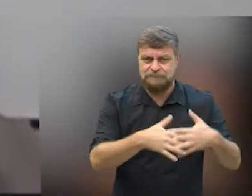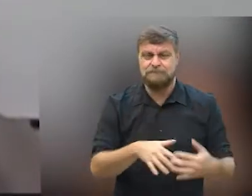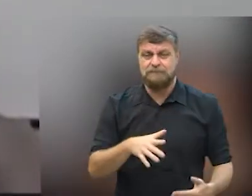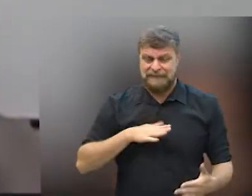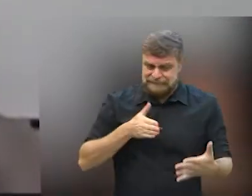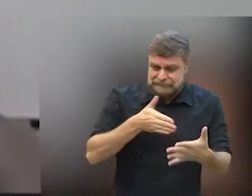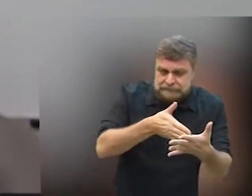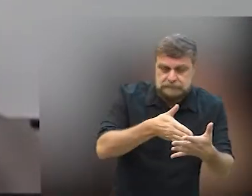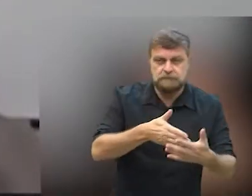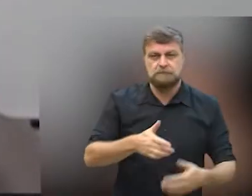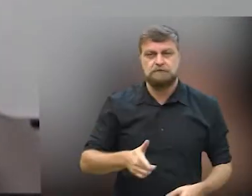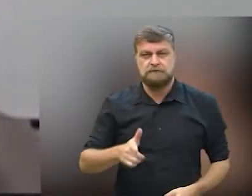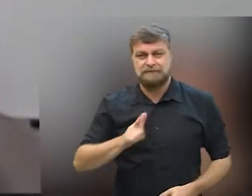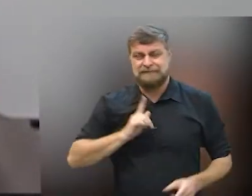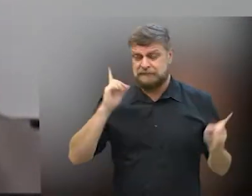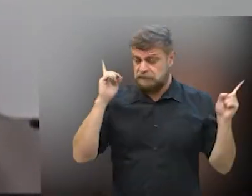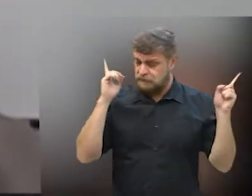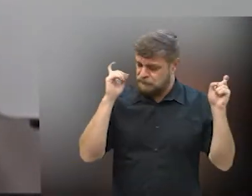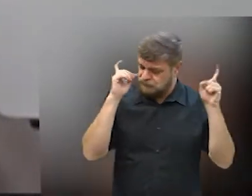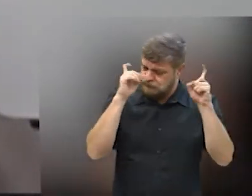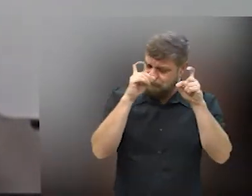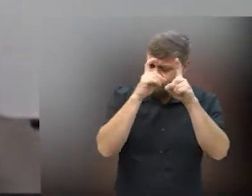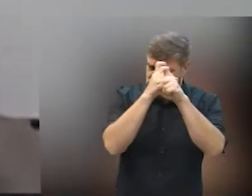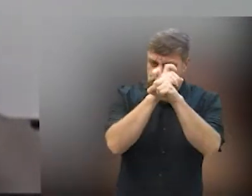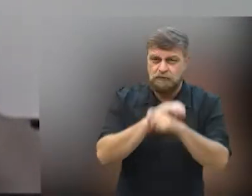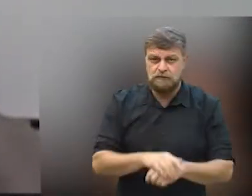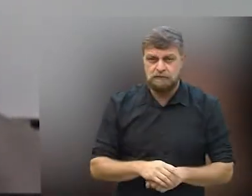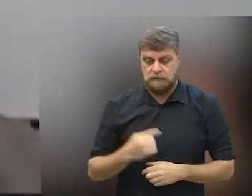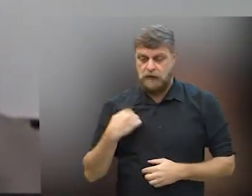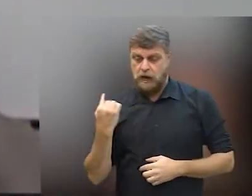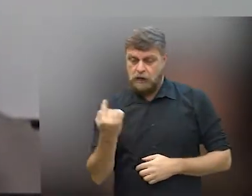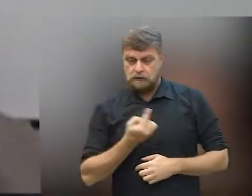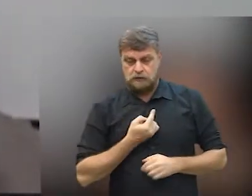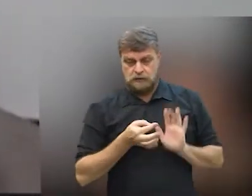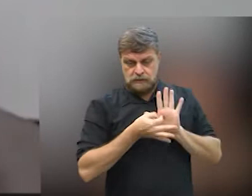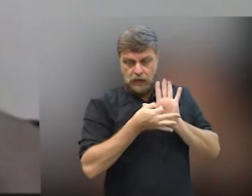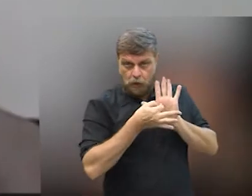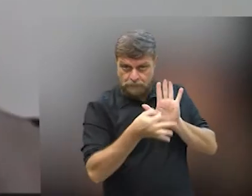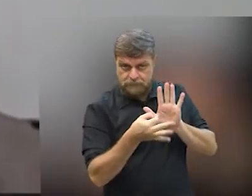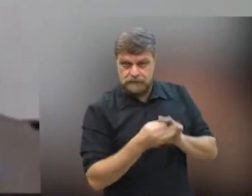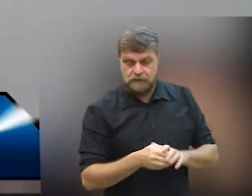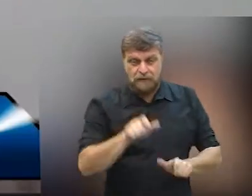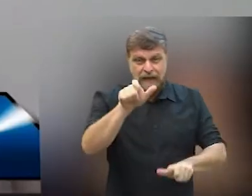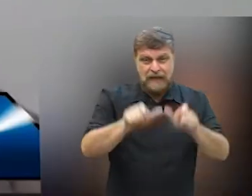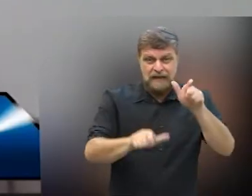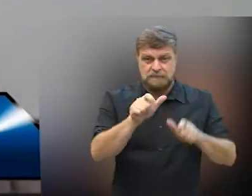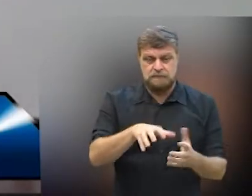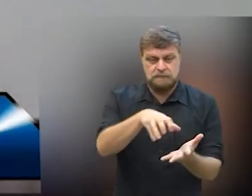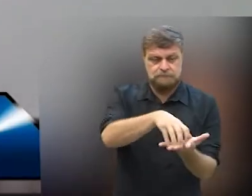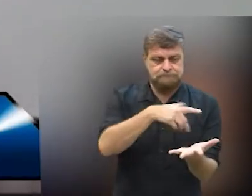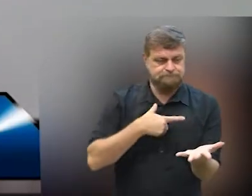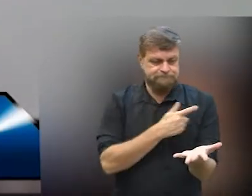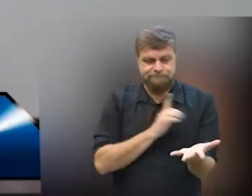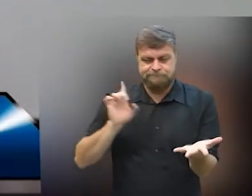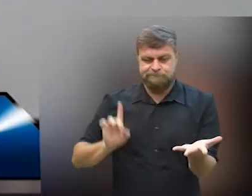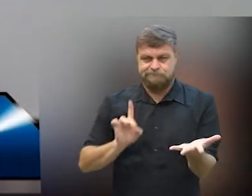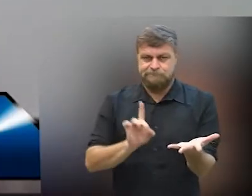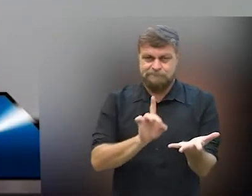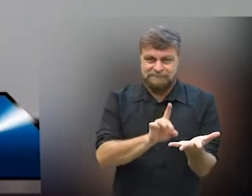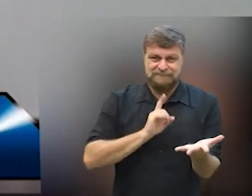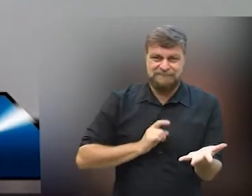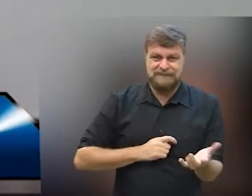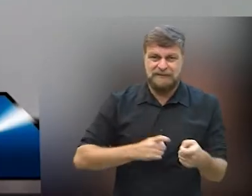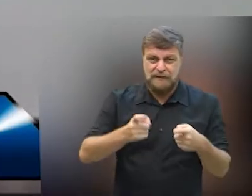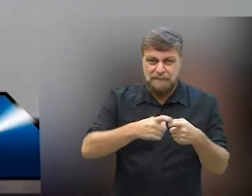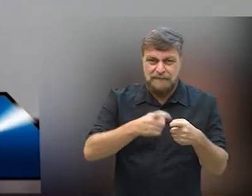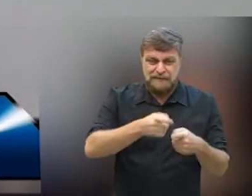e portanto, dificulta um pouco para nós, do ponto de vista de usuários, o acesso,